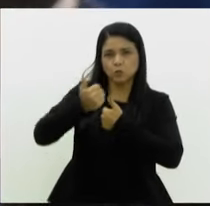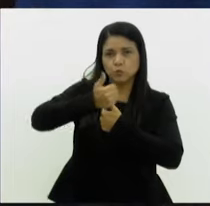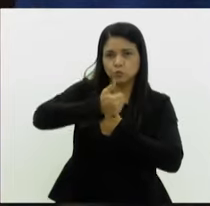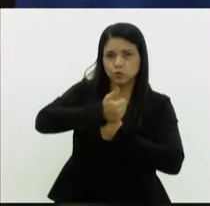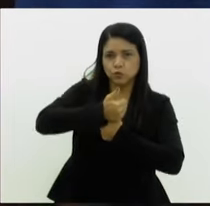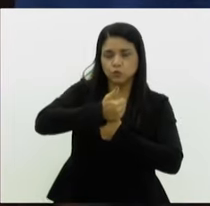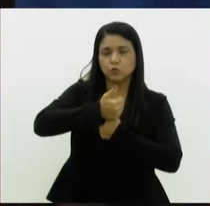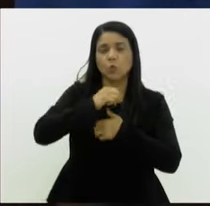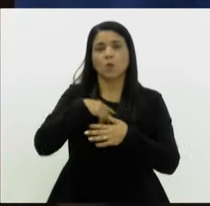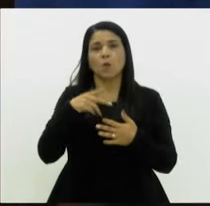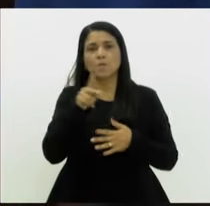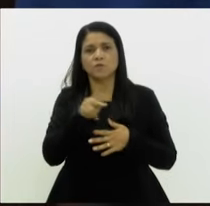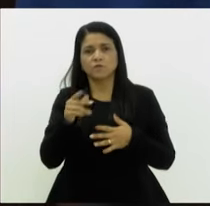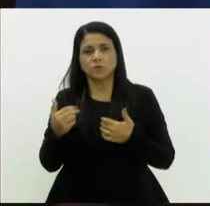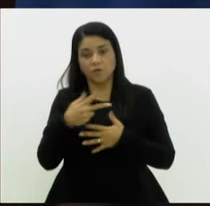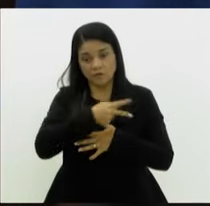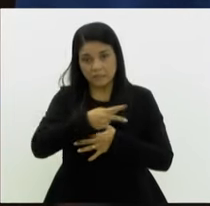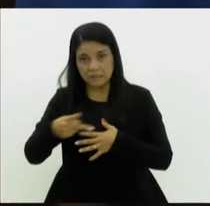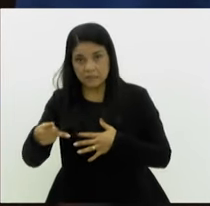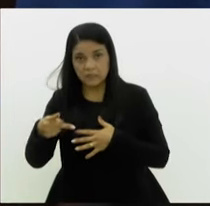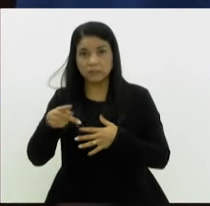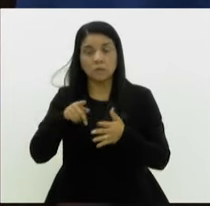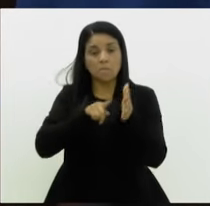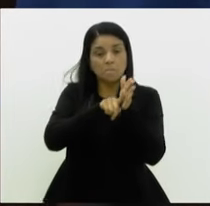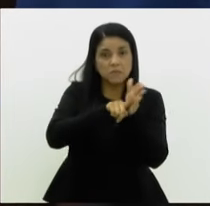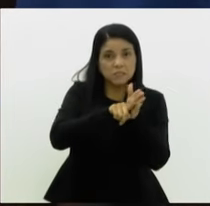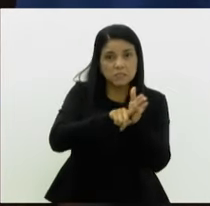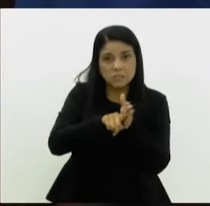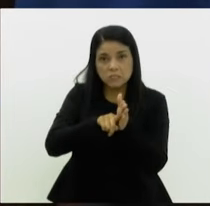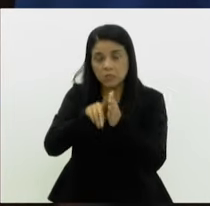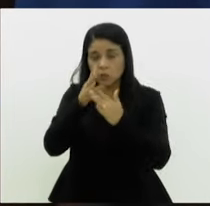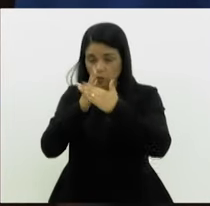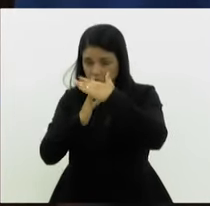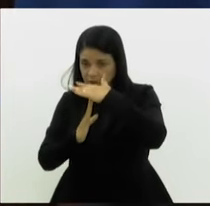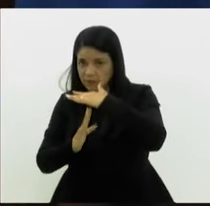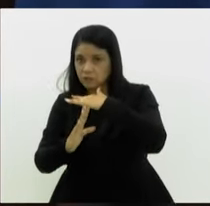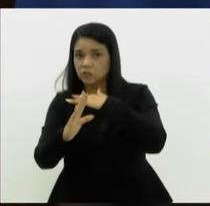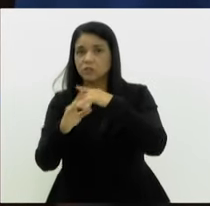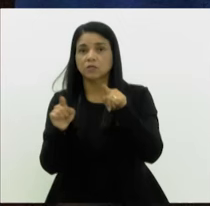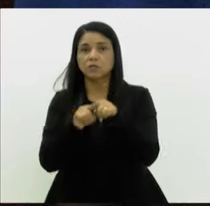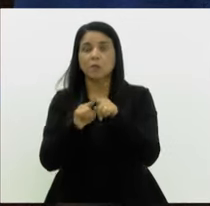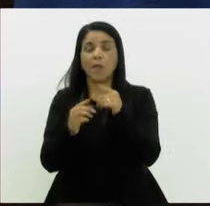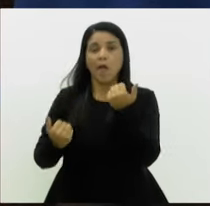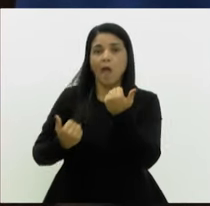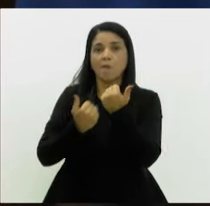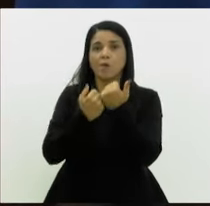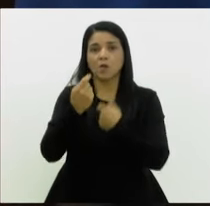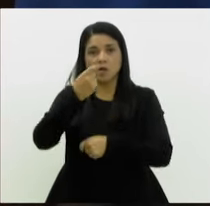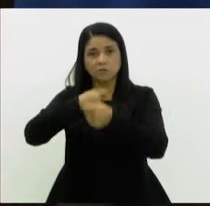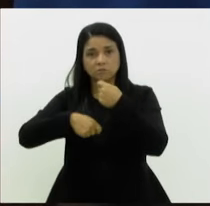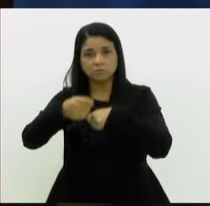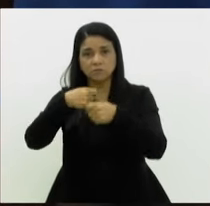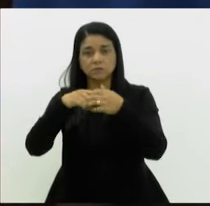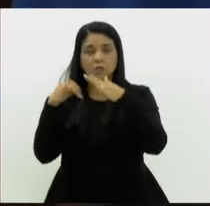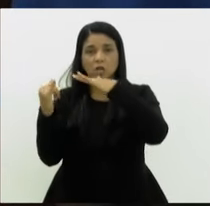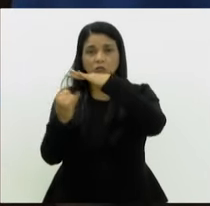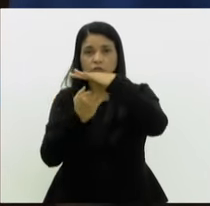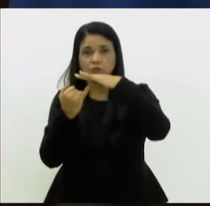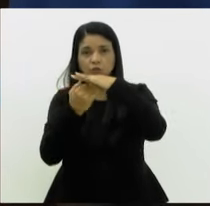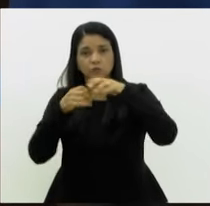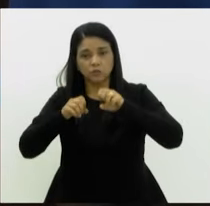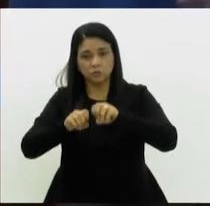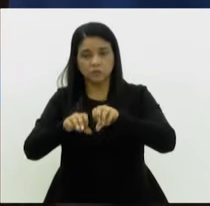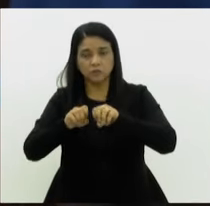professor visitante, pesquisador estrangeiro e de pessoal de apoio administrativo. Sim. Às instituições de